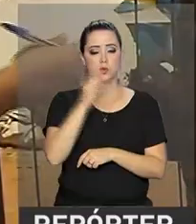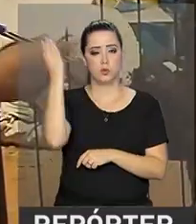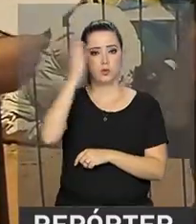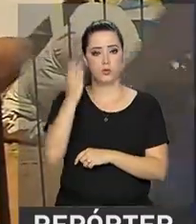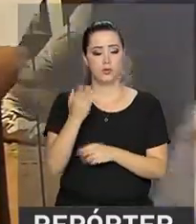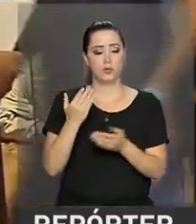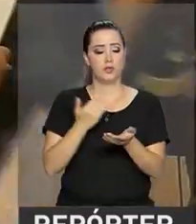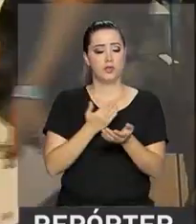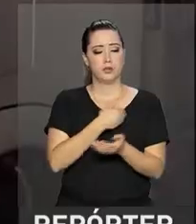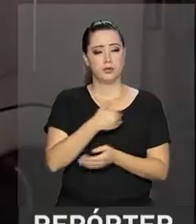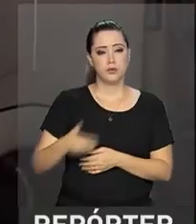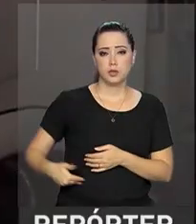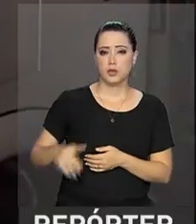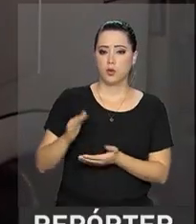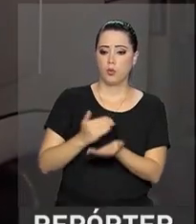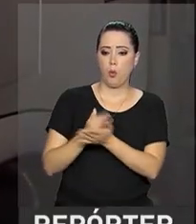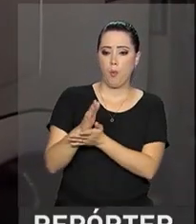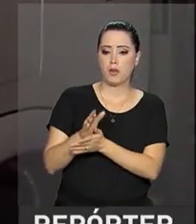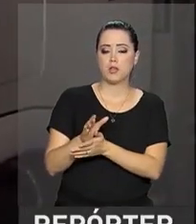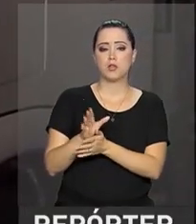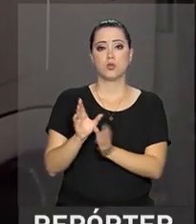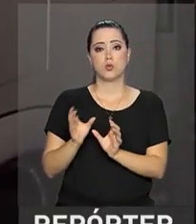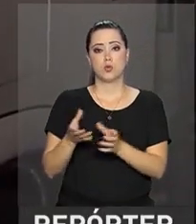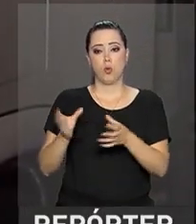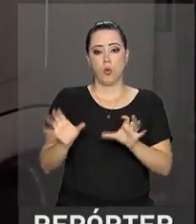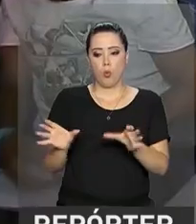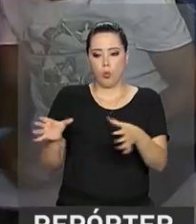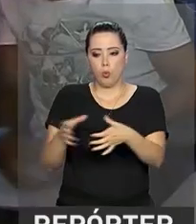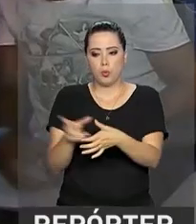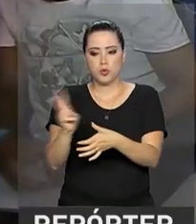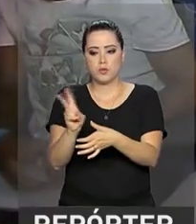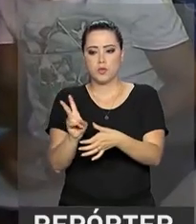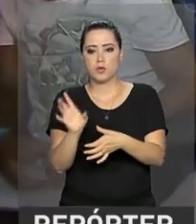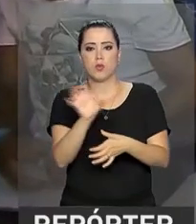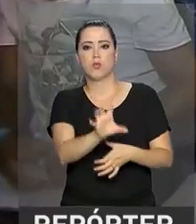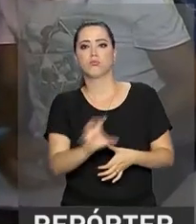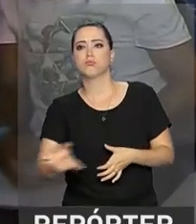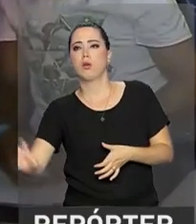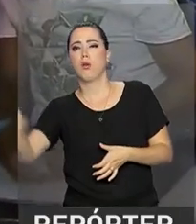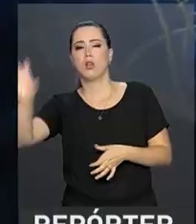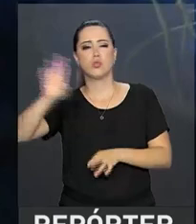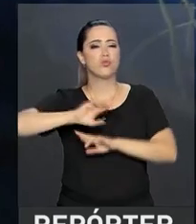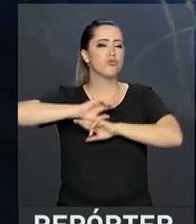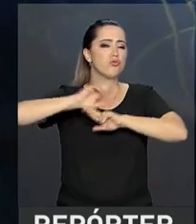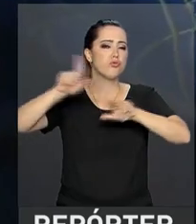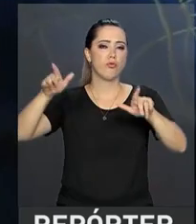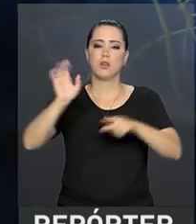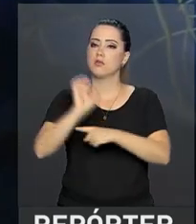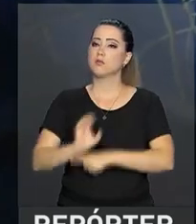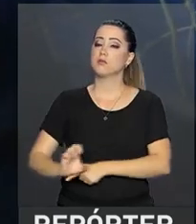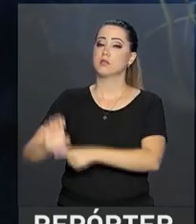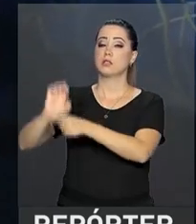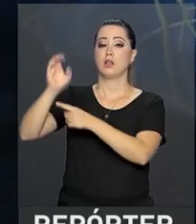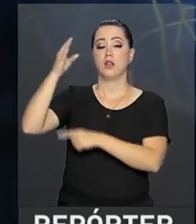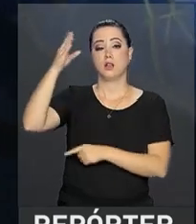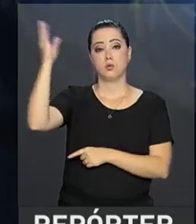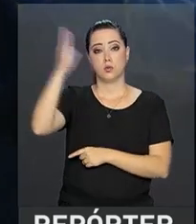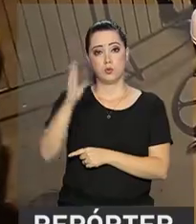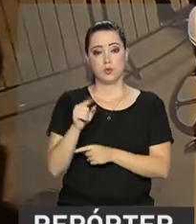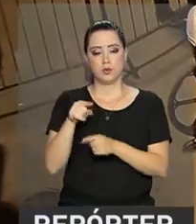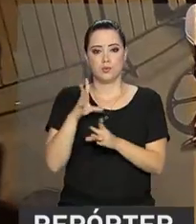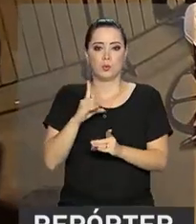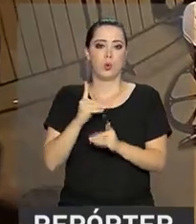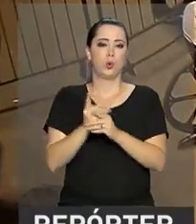de interiorização, ou seja, o envio de imigrantes para outros estados do país. A alternativa foi a